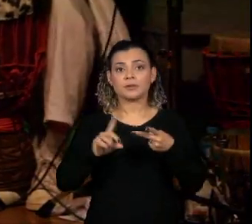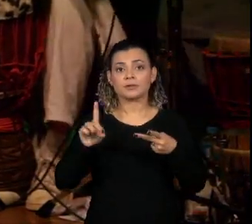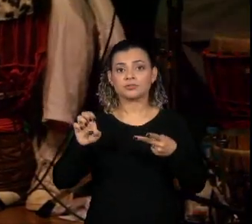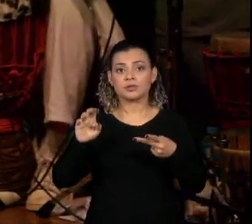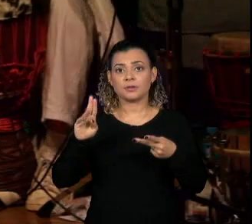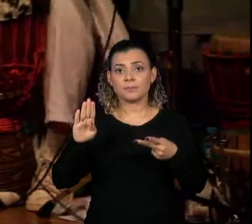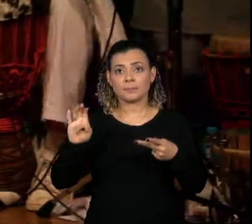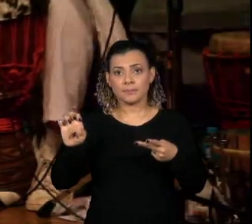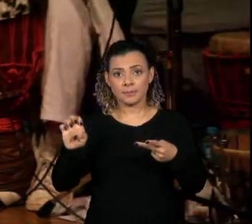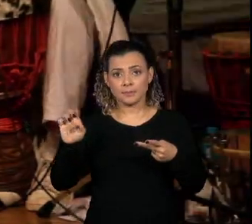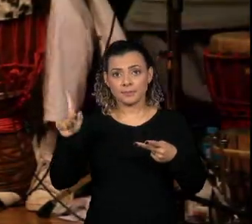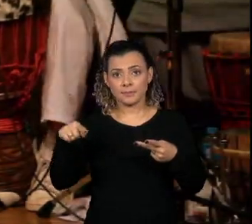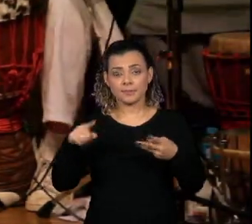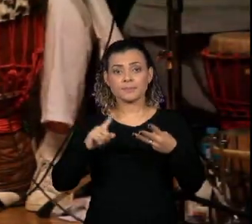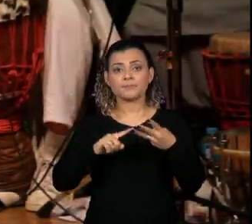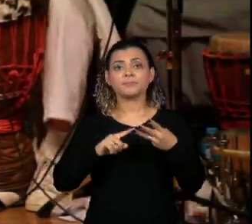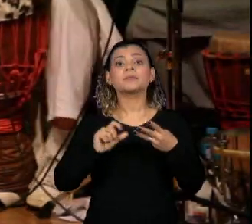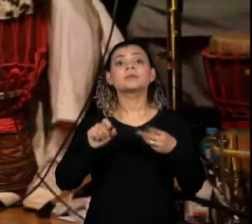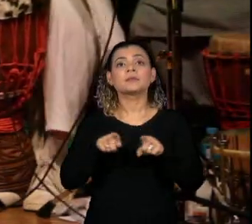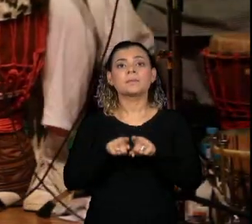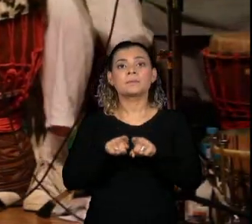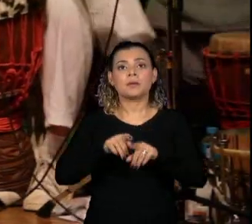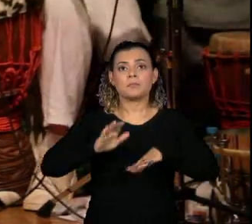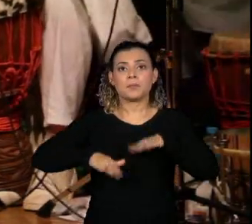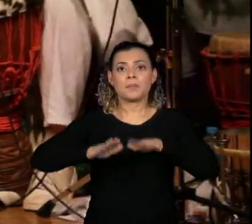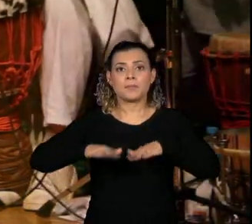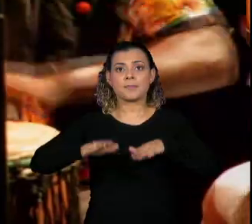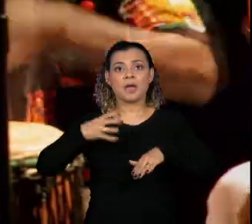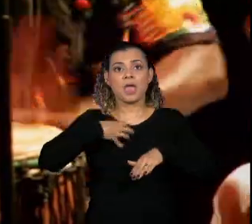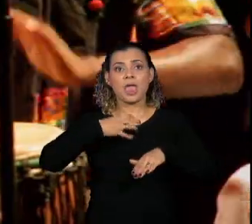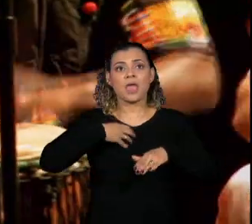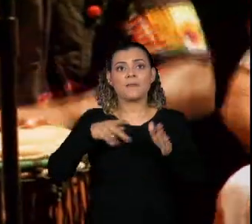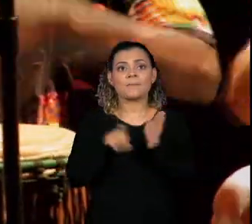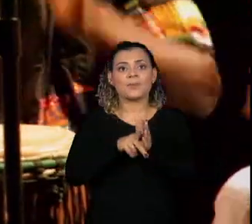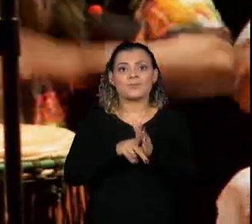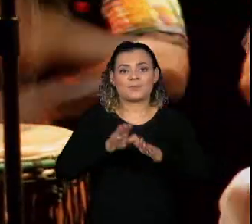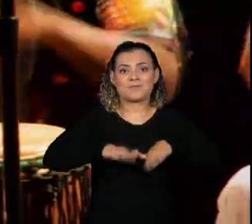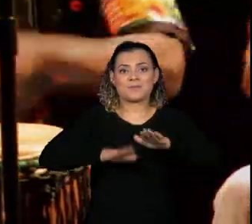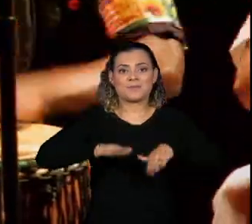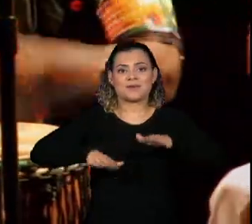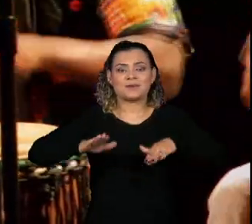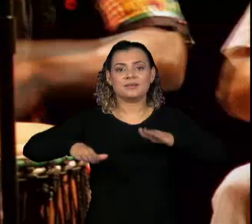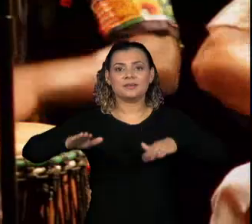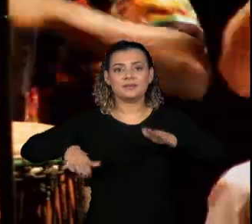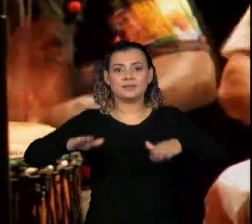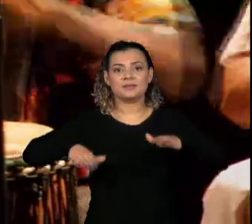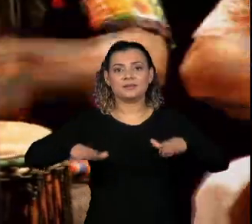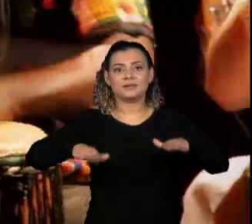e sabá. São famílias de instrumentos.